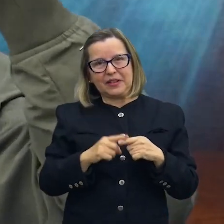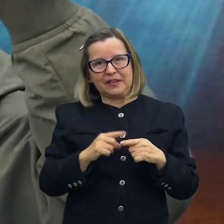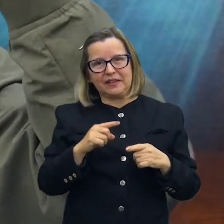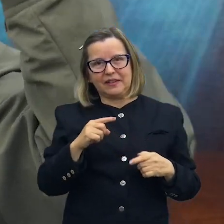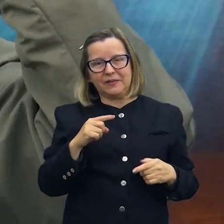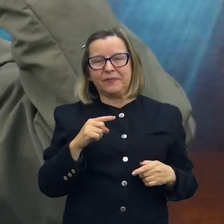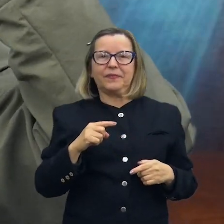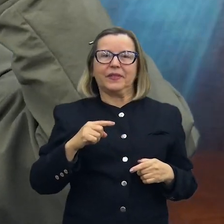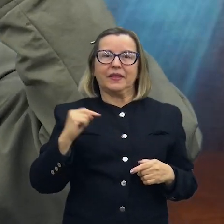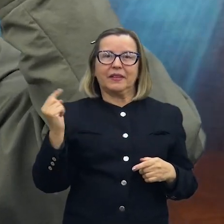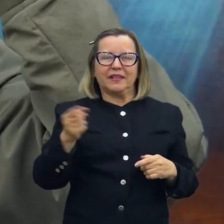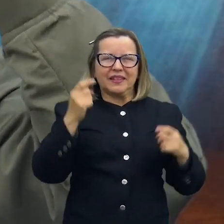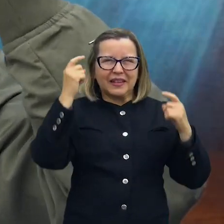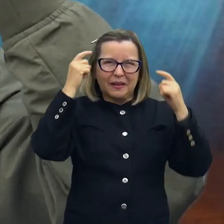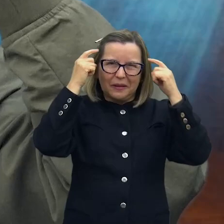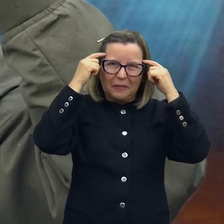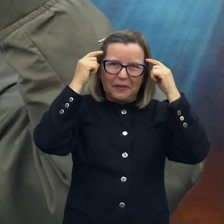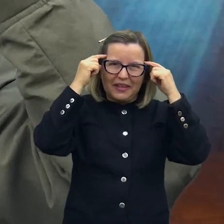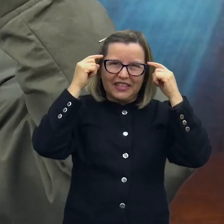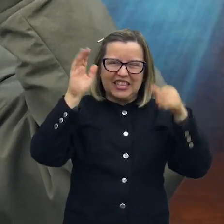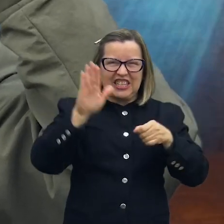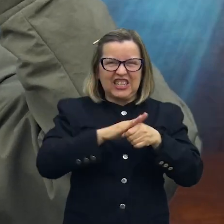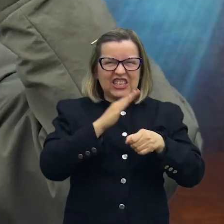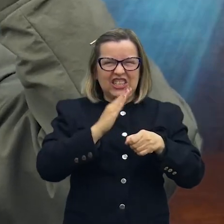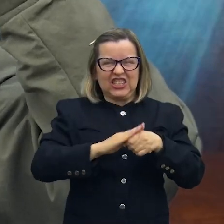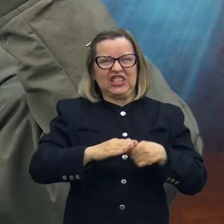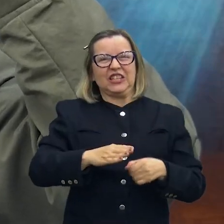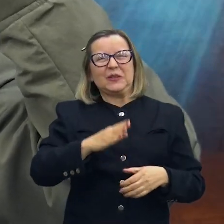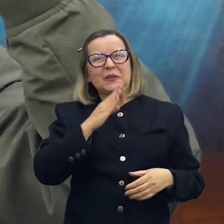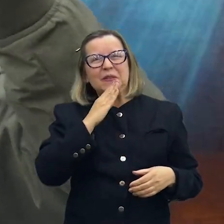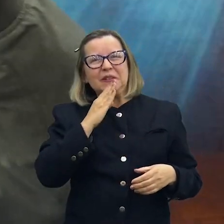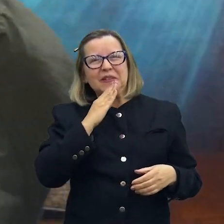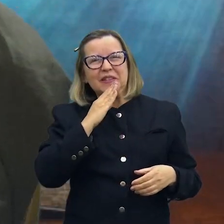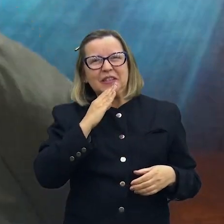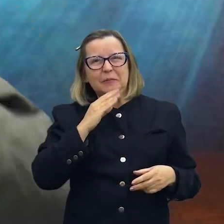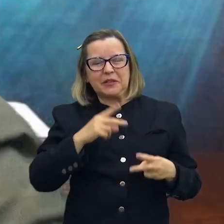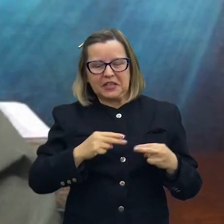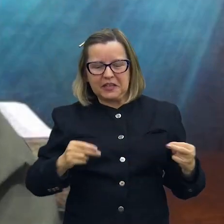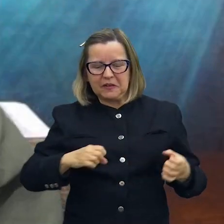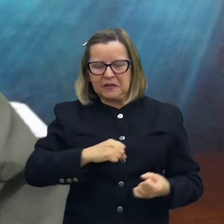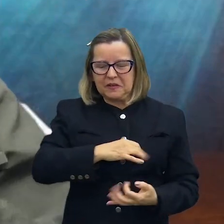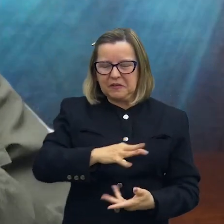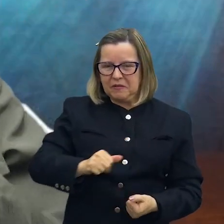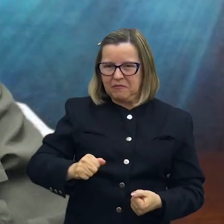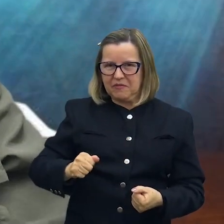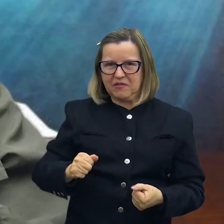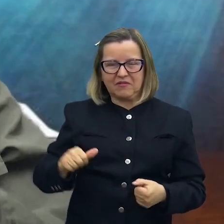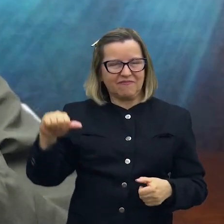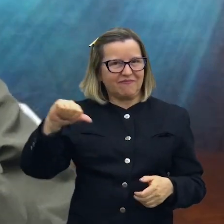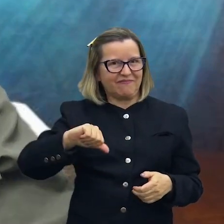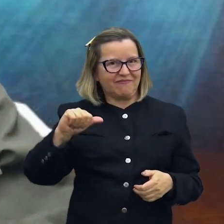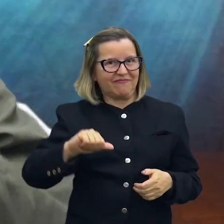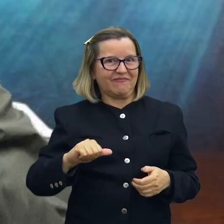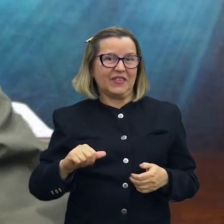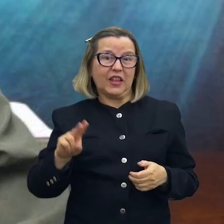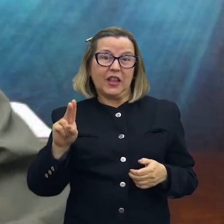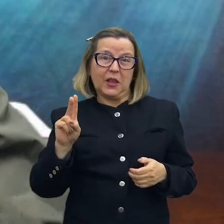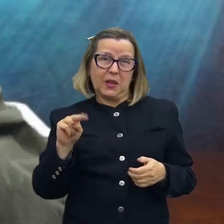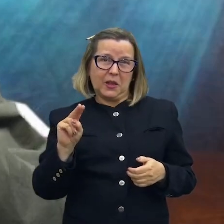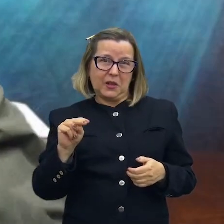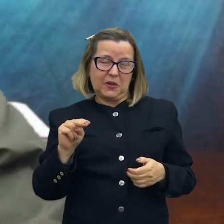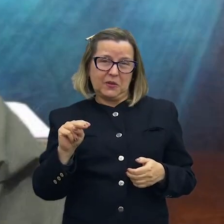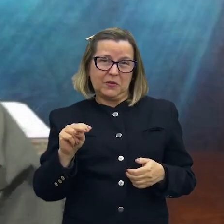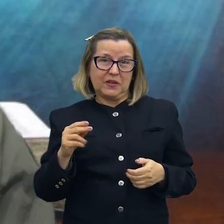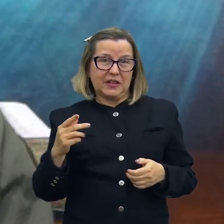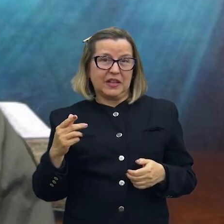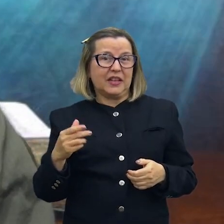racionalismo e a nossa mente enxertada do conhecimento do sistema capitalista nos vai levar a isso. Nunca vamos chegar